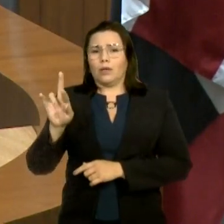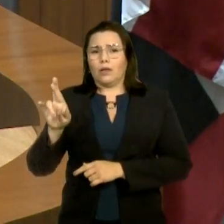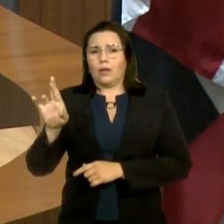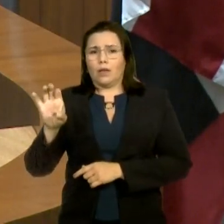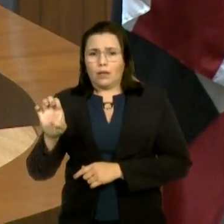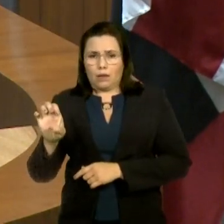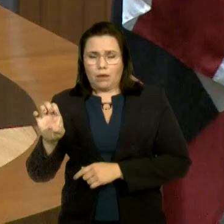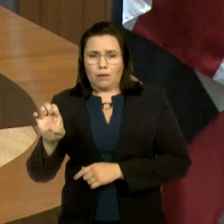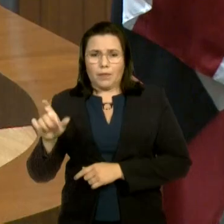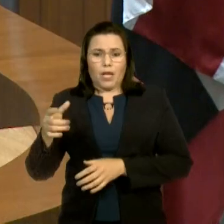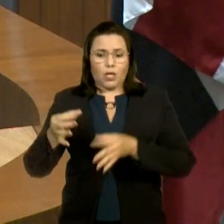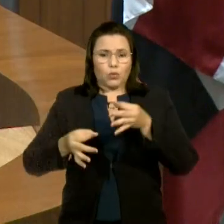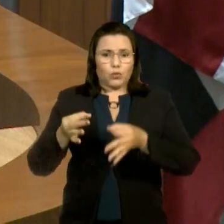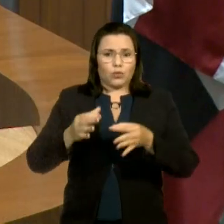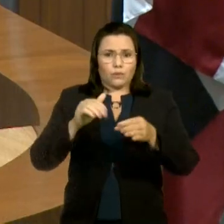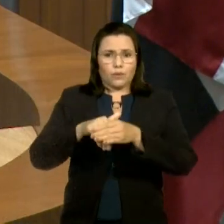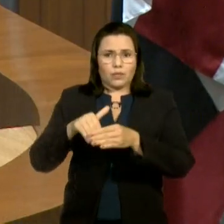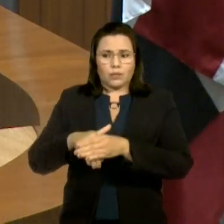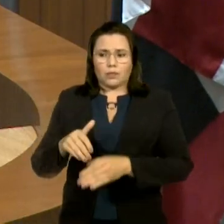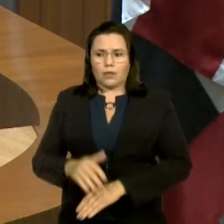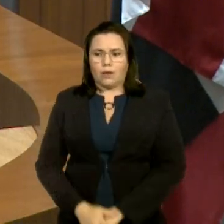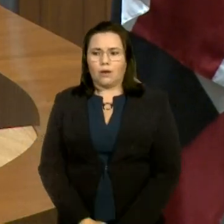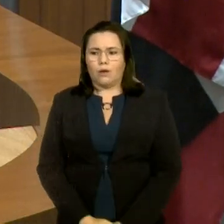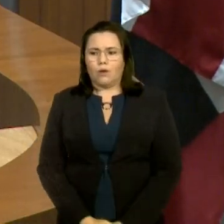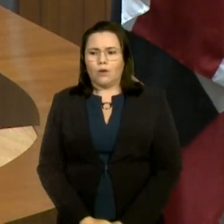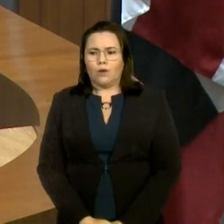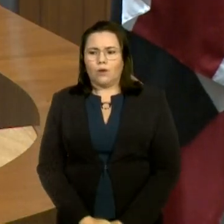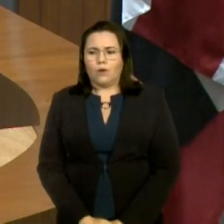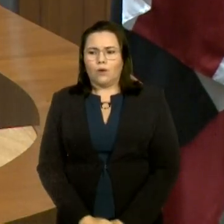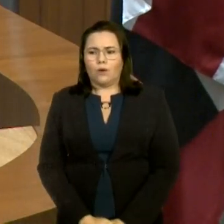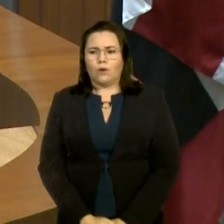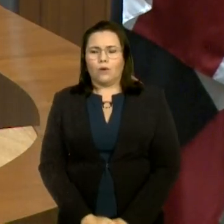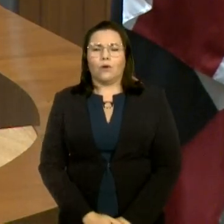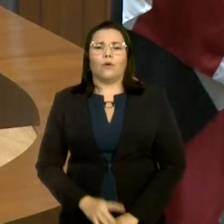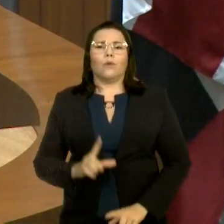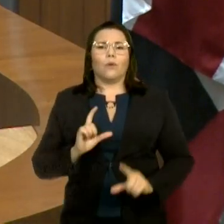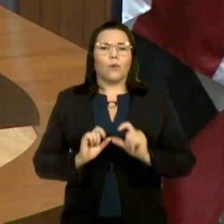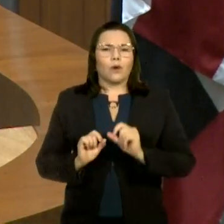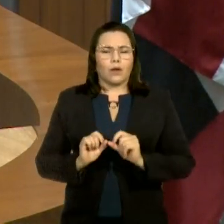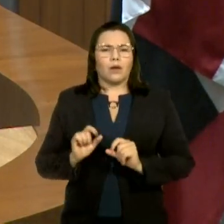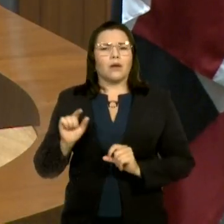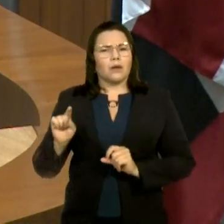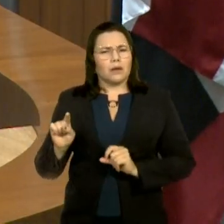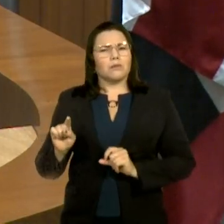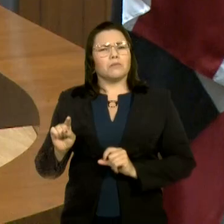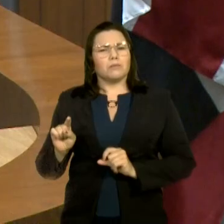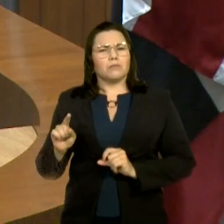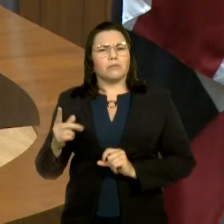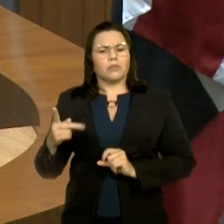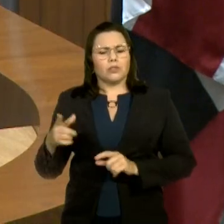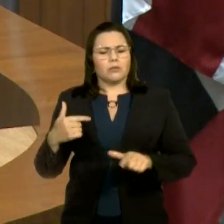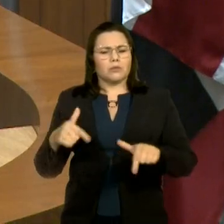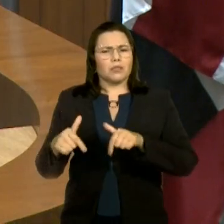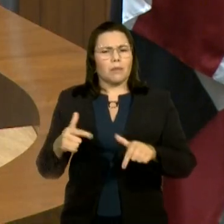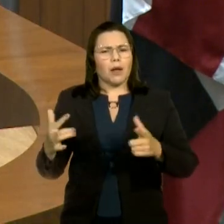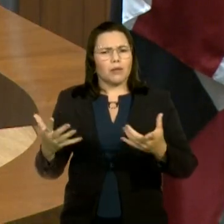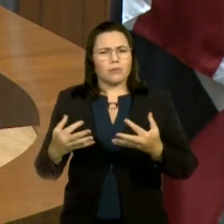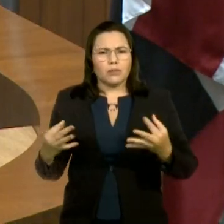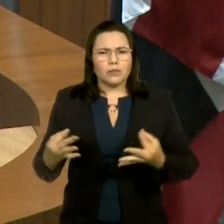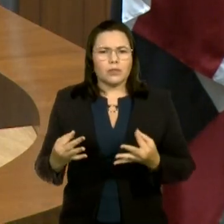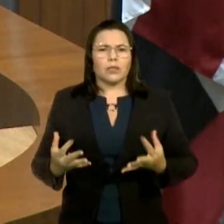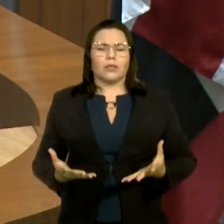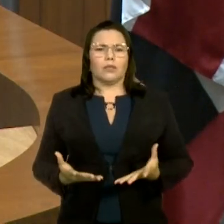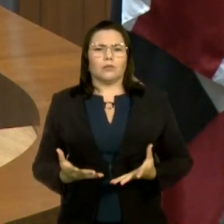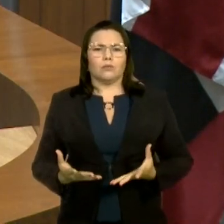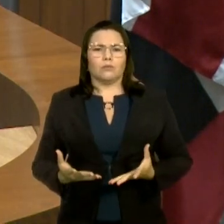eleitoral aparece pouco no pleito significa que ela tá fazendo bem feito o seu papel então registro aqui com muita alegria a forma